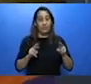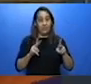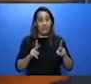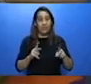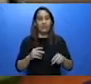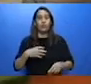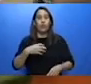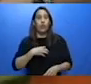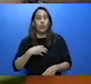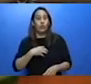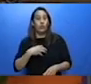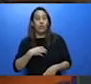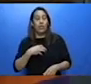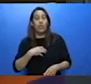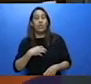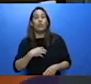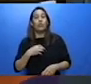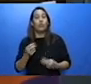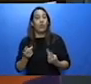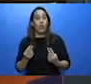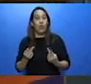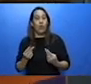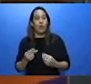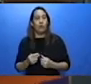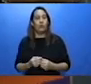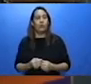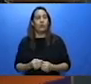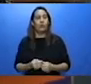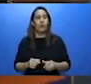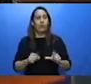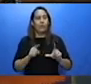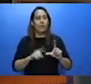né? E a televisão que